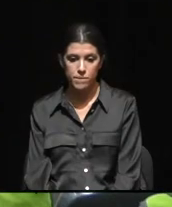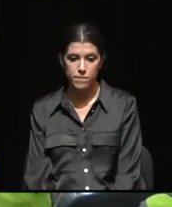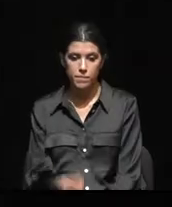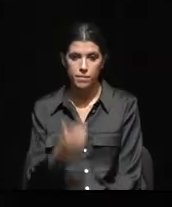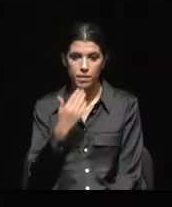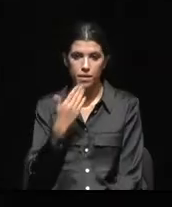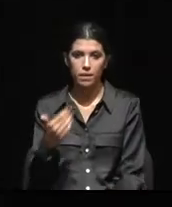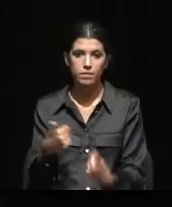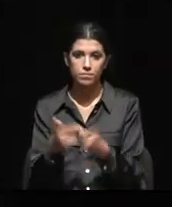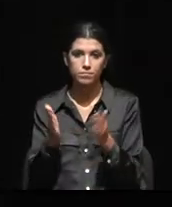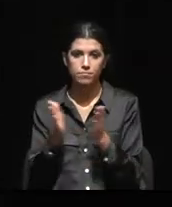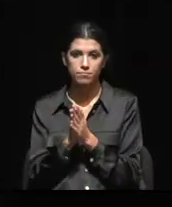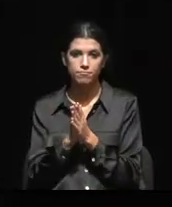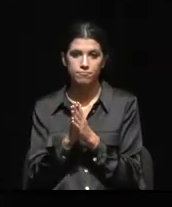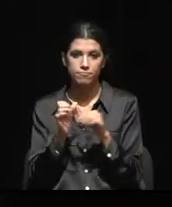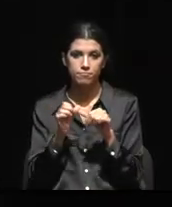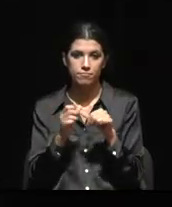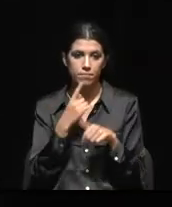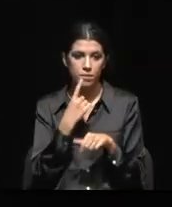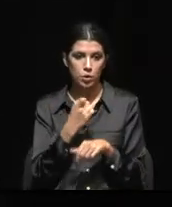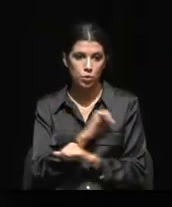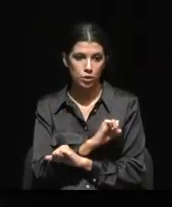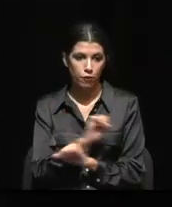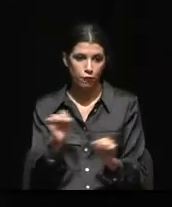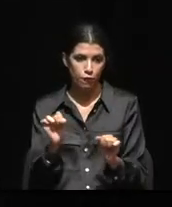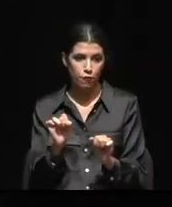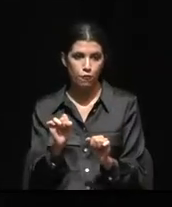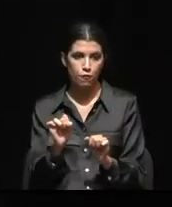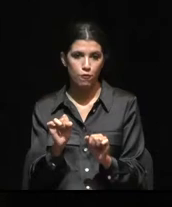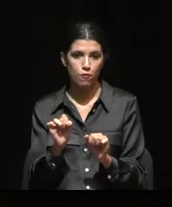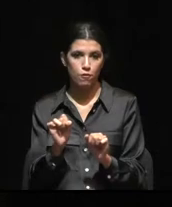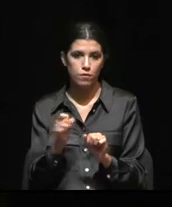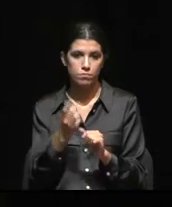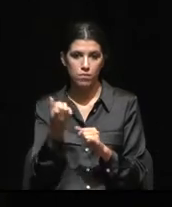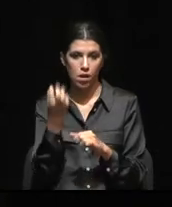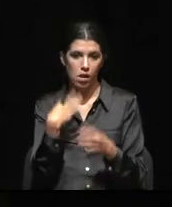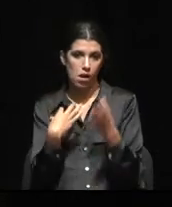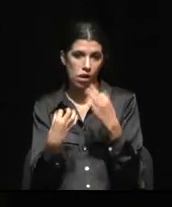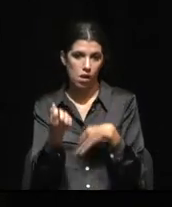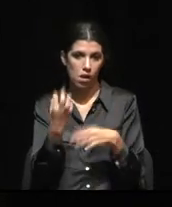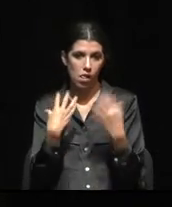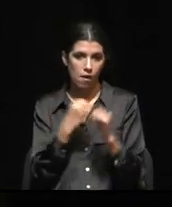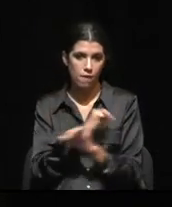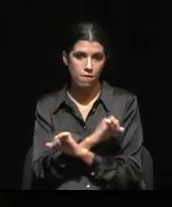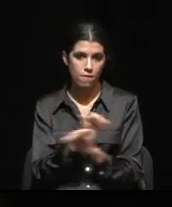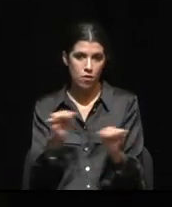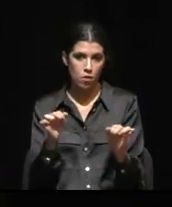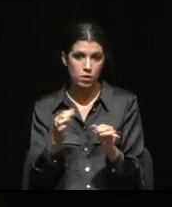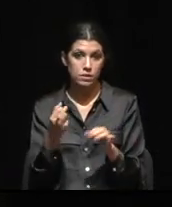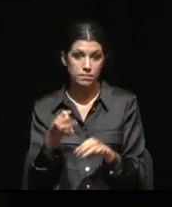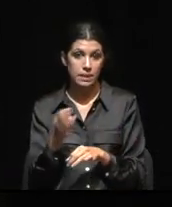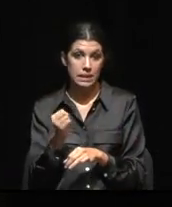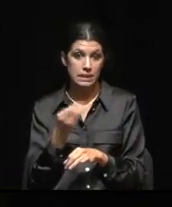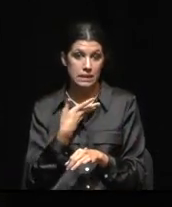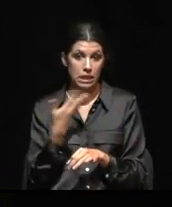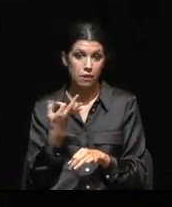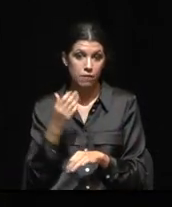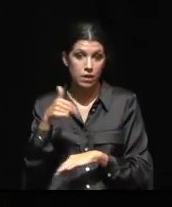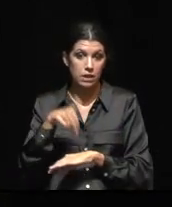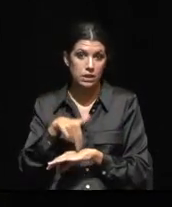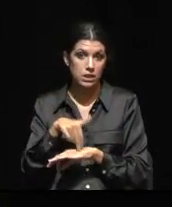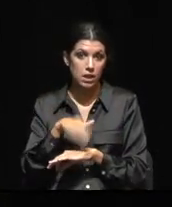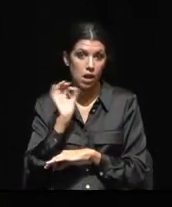muito obrigada a todos pelas vossas questões e pelos vossos contributos h o PSD veem aqui